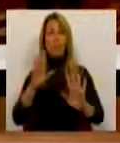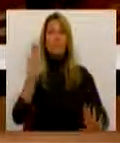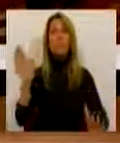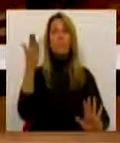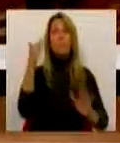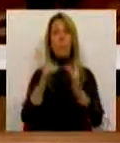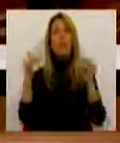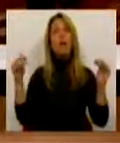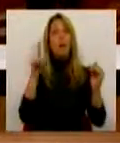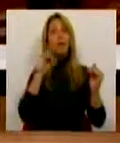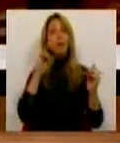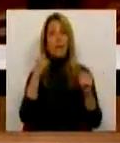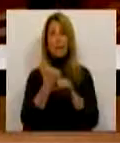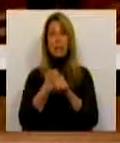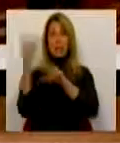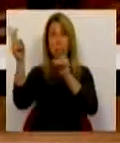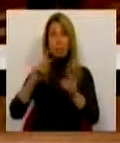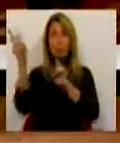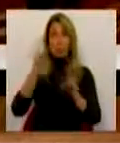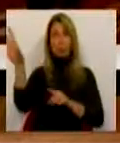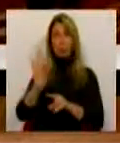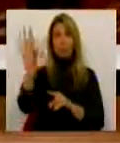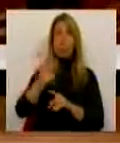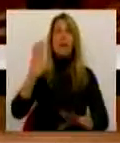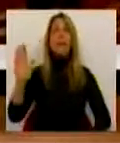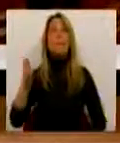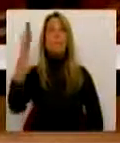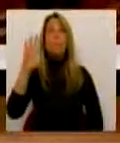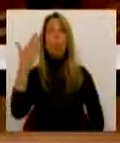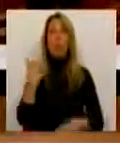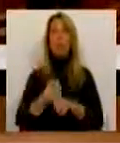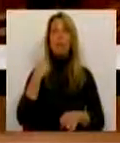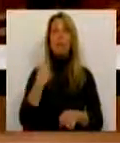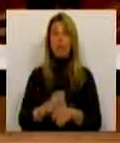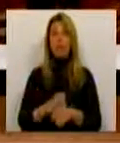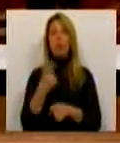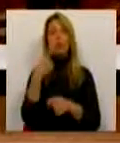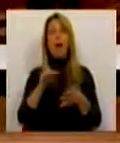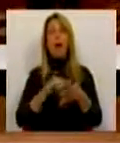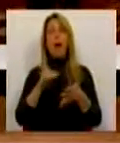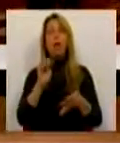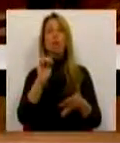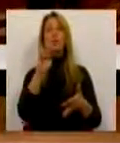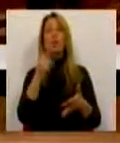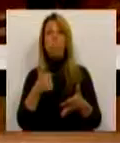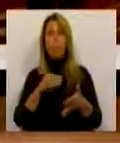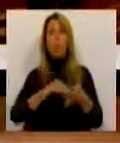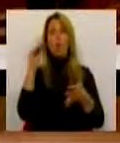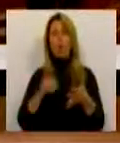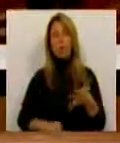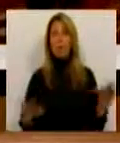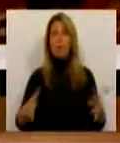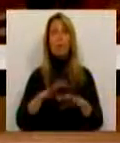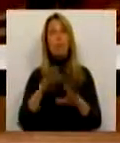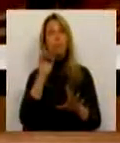adequados de proteção aos trabalhadores destacados, em particular quando se trata de trabalhadores em cadeias de subcontratação. Daí a importância do estabelecimento